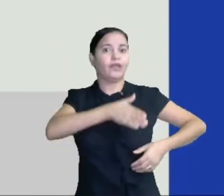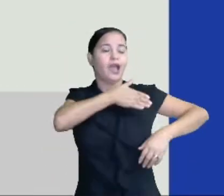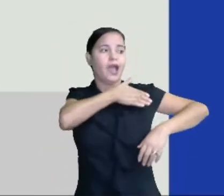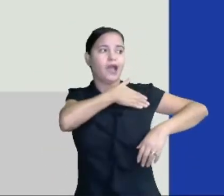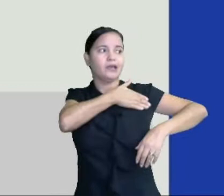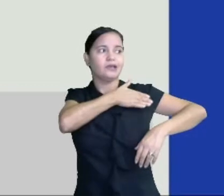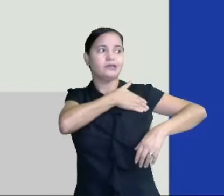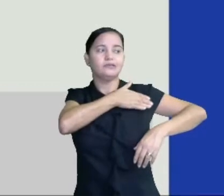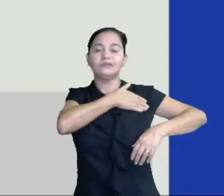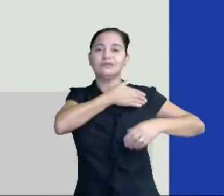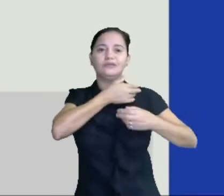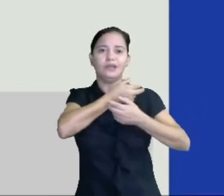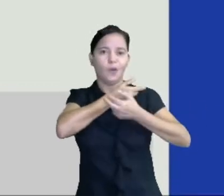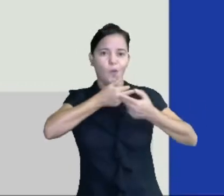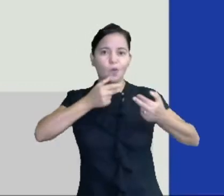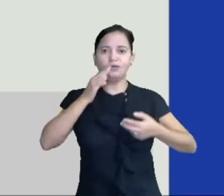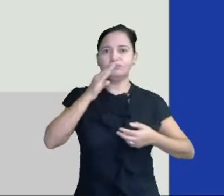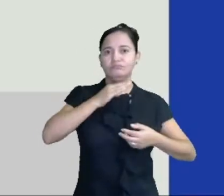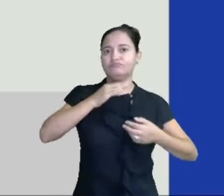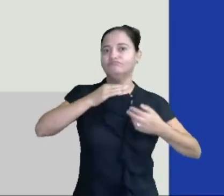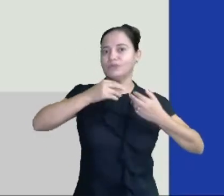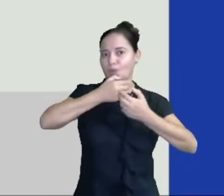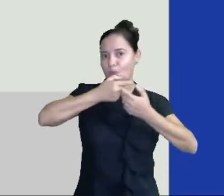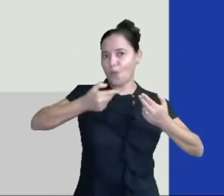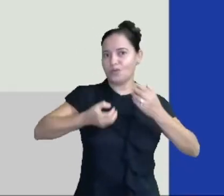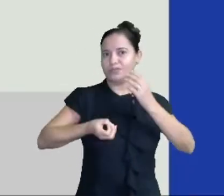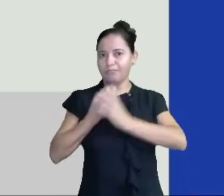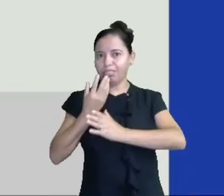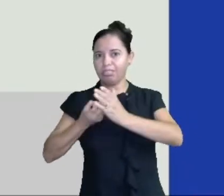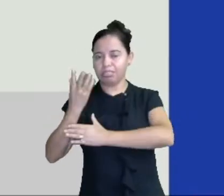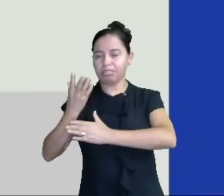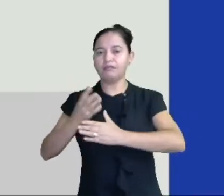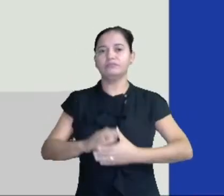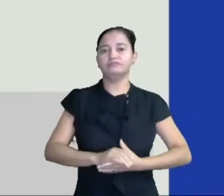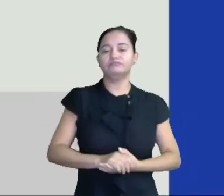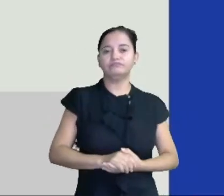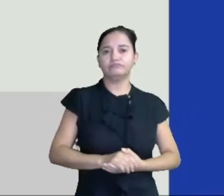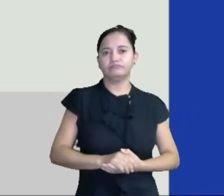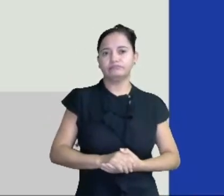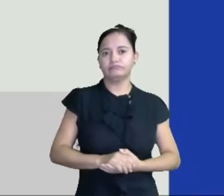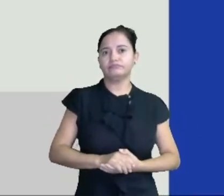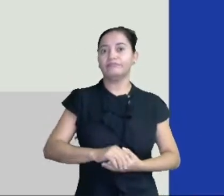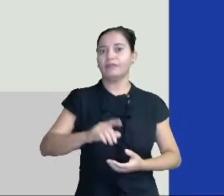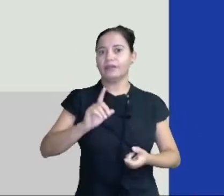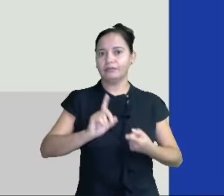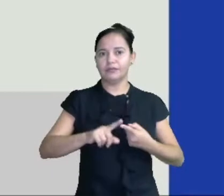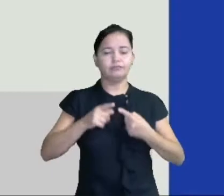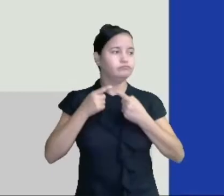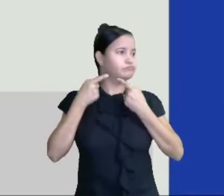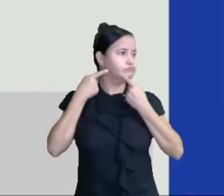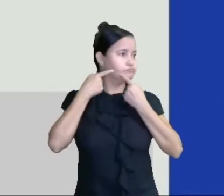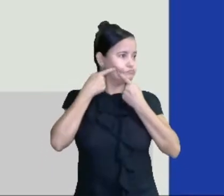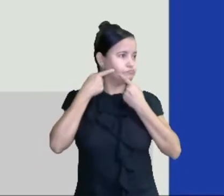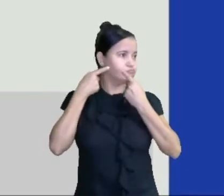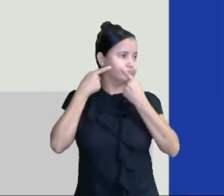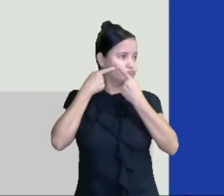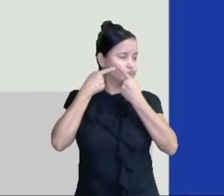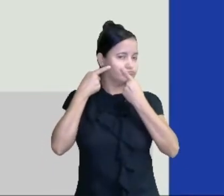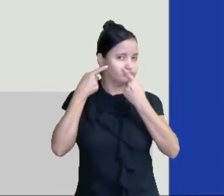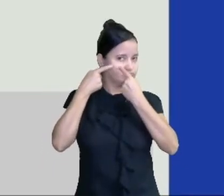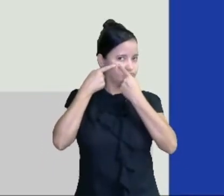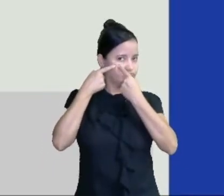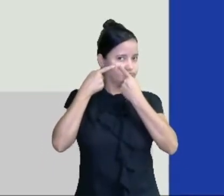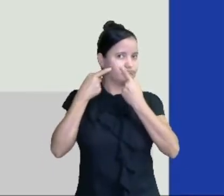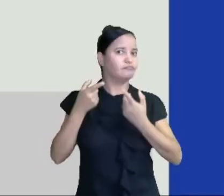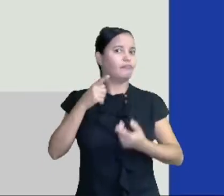axilas por causa das ações dos hormônios, aí vão ter vários agentes químicos que vão estar atuando. A presença do acne, que nem todo mundo simpatiza muito, porque ninguém